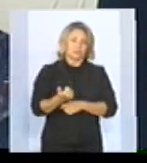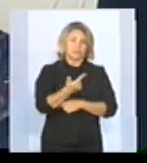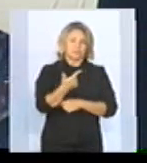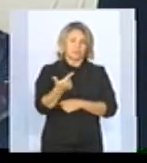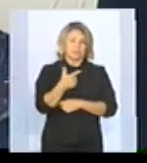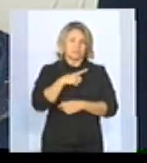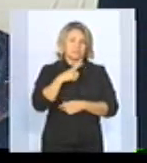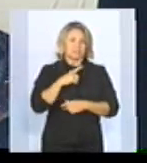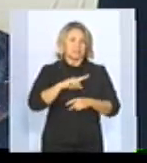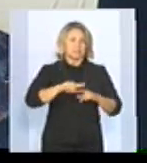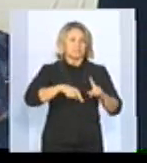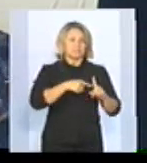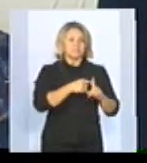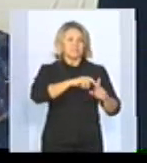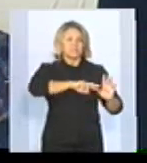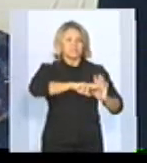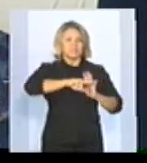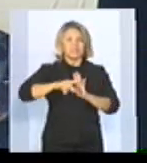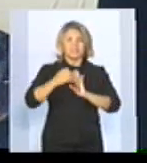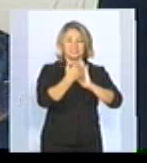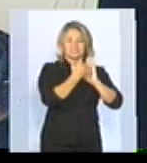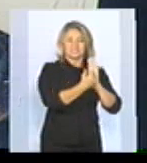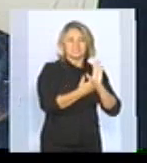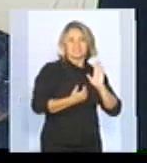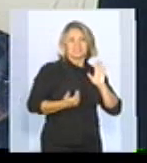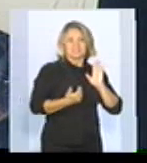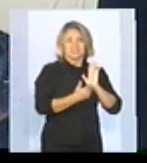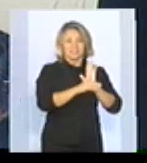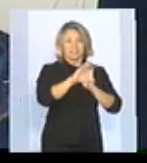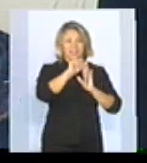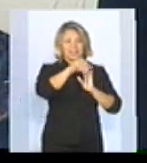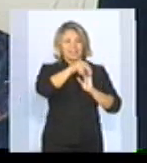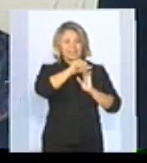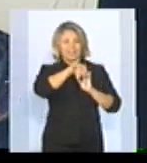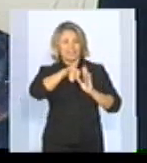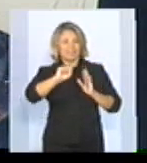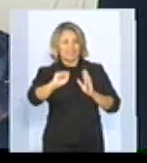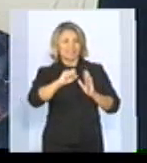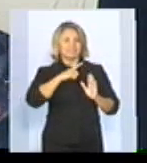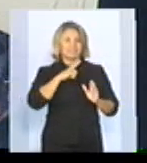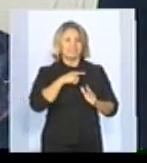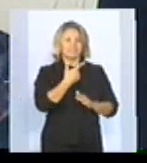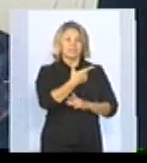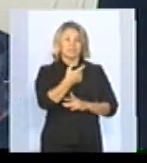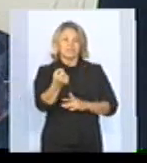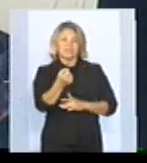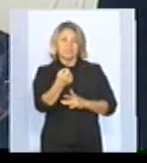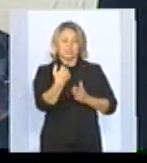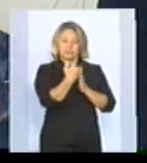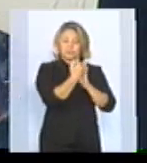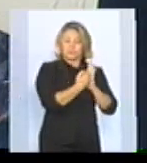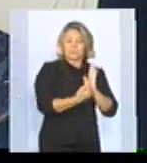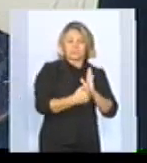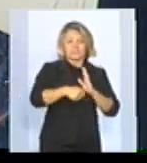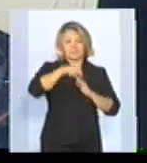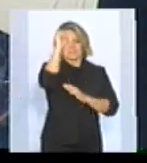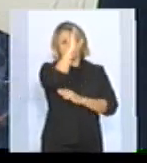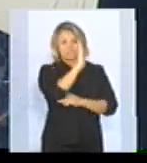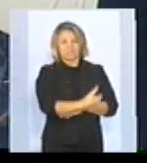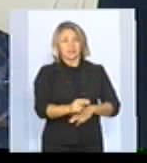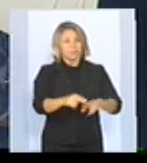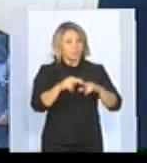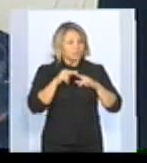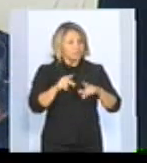de 100 canais de espaço qualificado credenciados, pouco mais de 20 são programados por programadoras brasileiras. Porém, mesmo entre